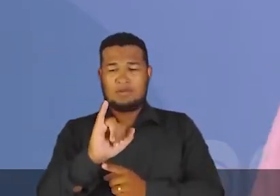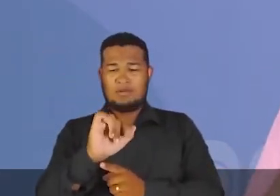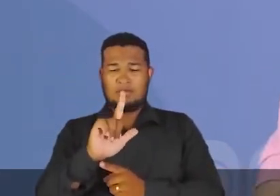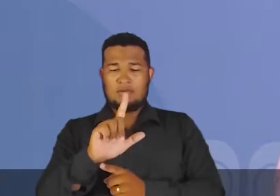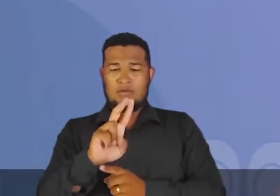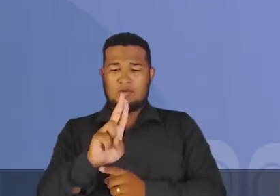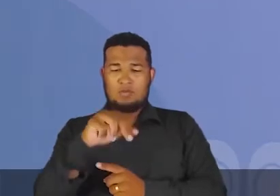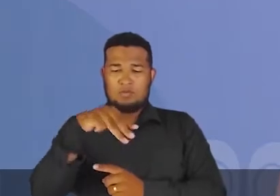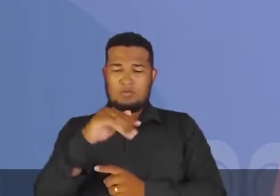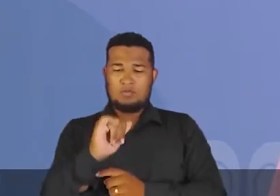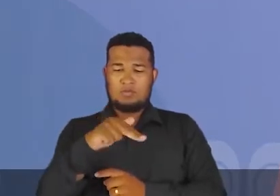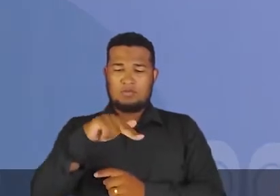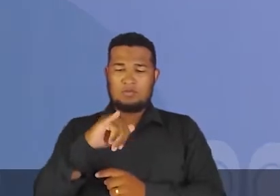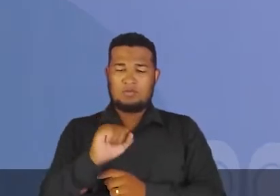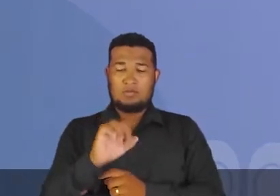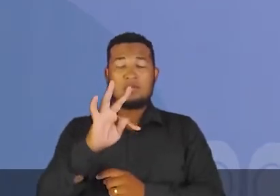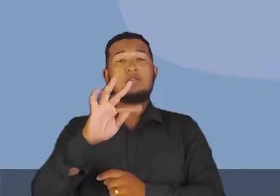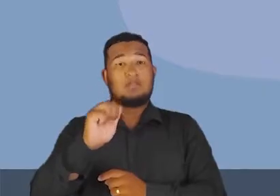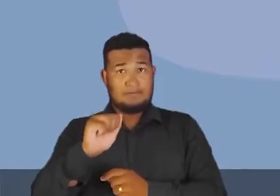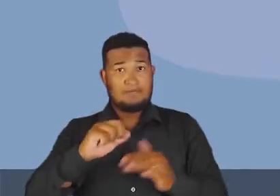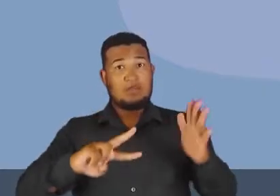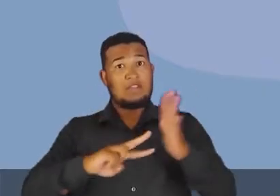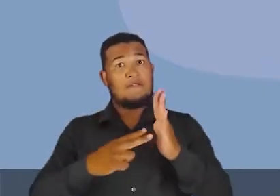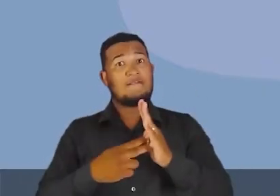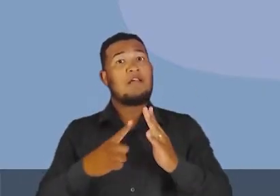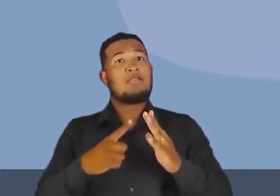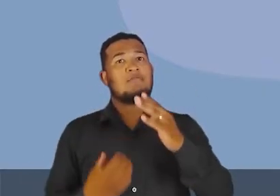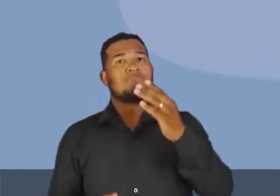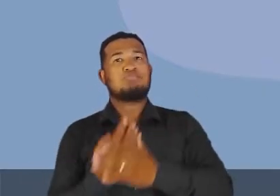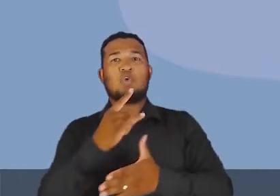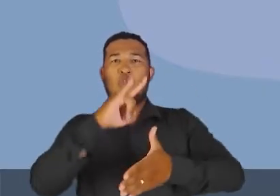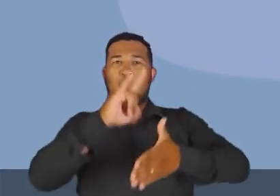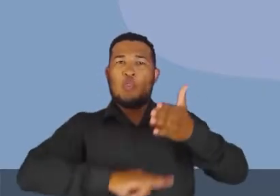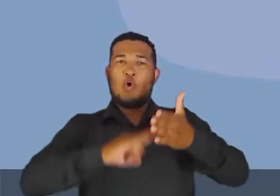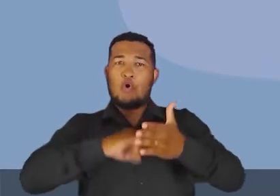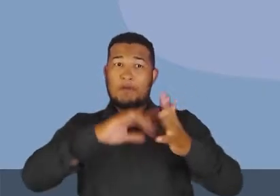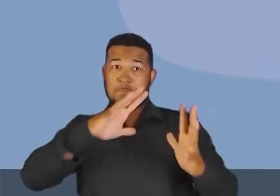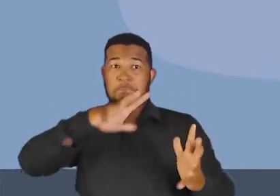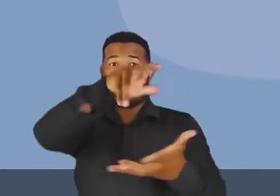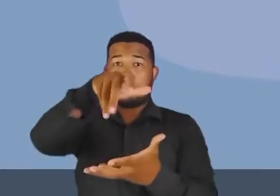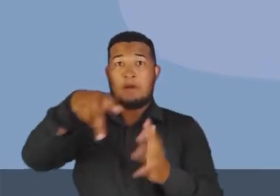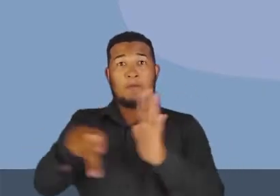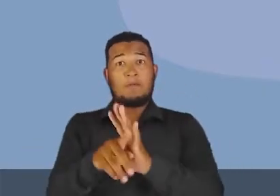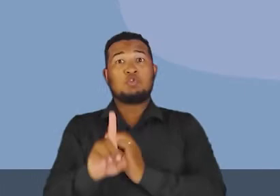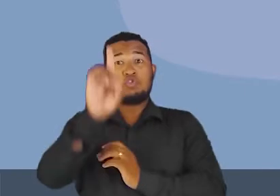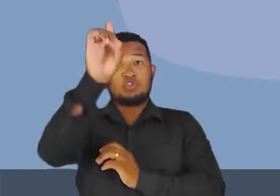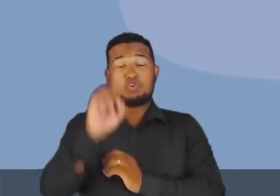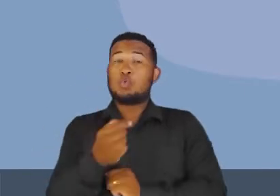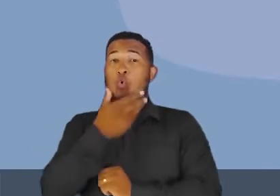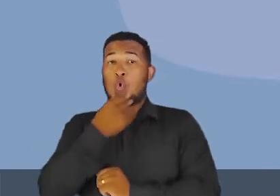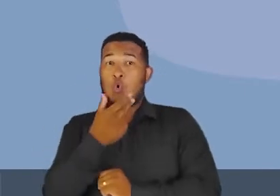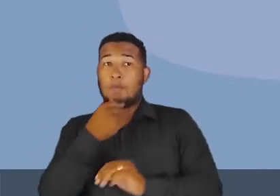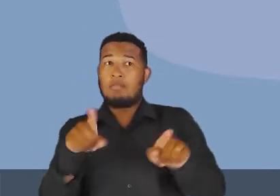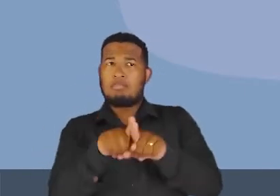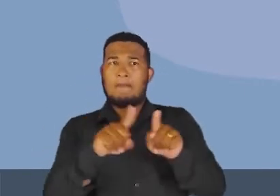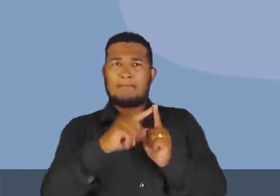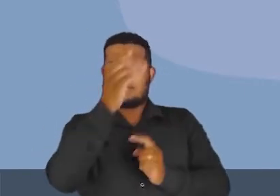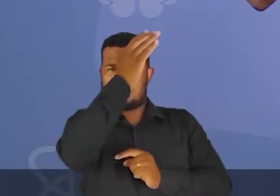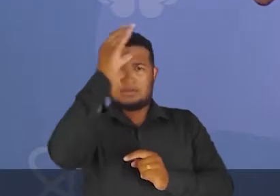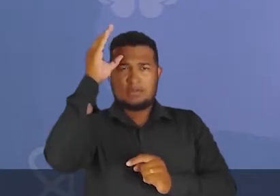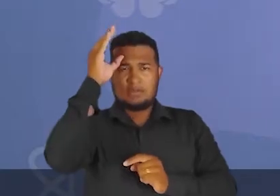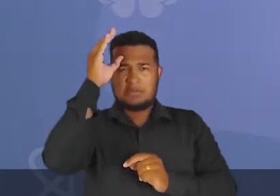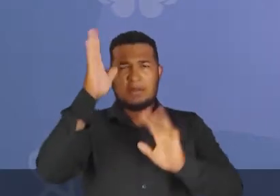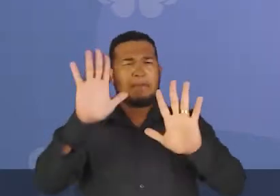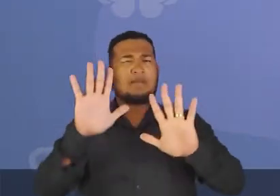a publicação da Declaração Universal dos Direitos do Homem e do Cidadão. Não é, professora? O